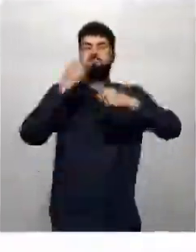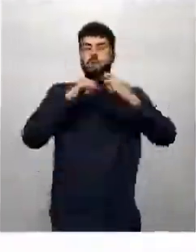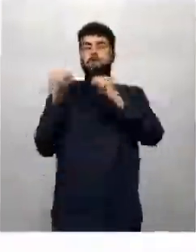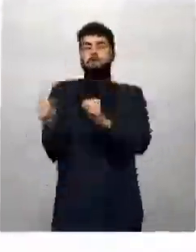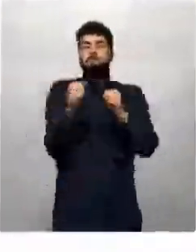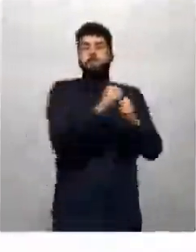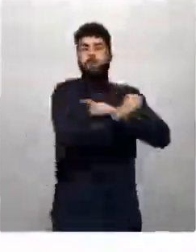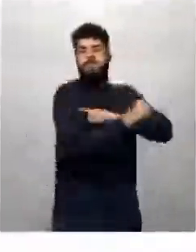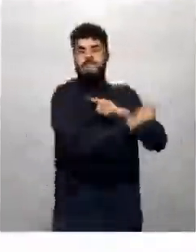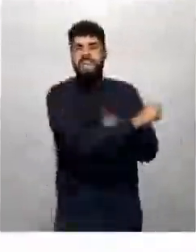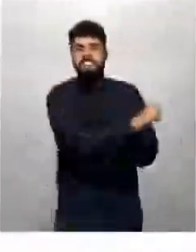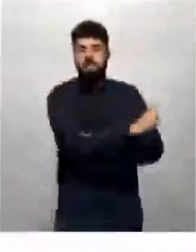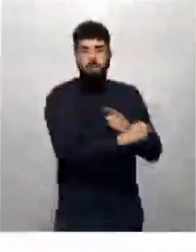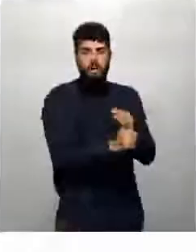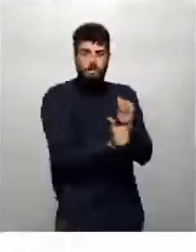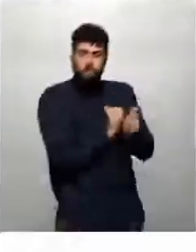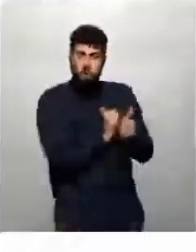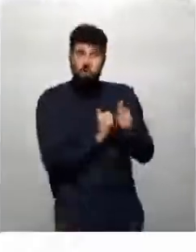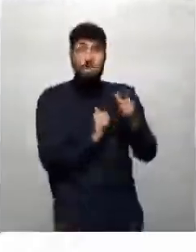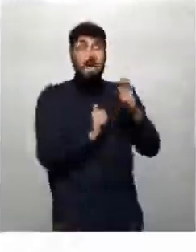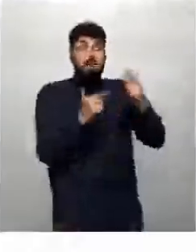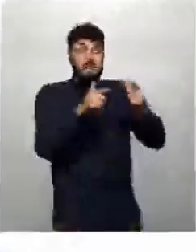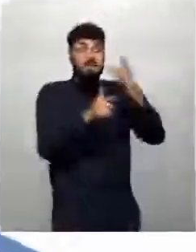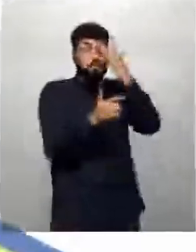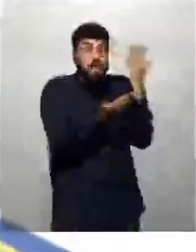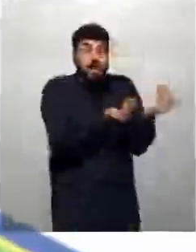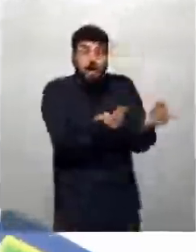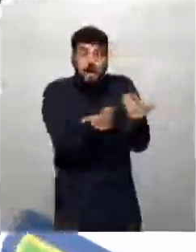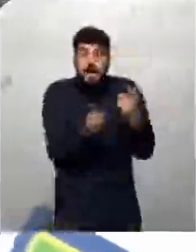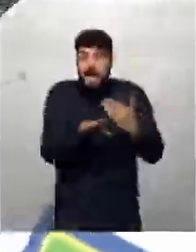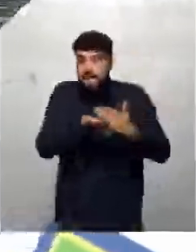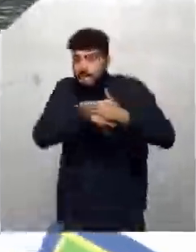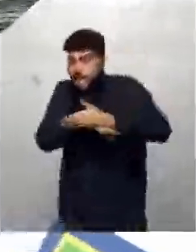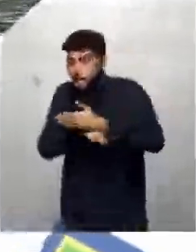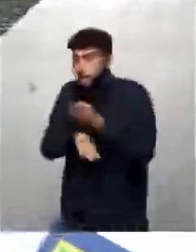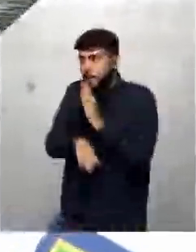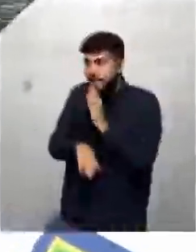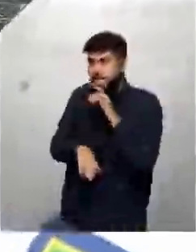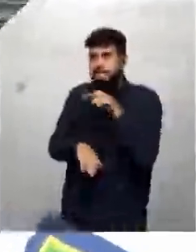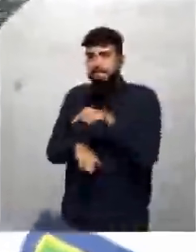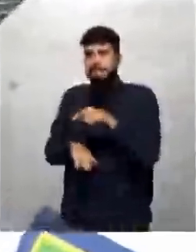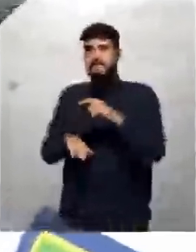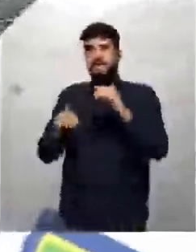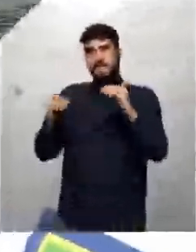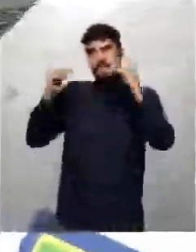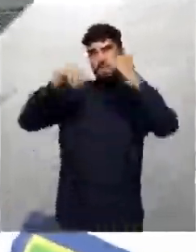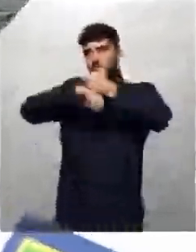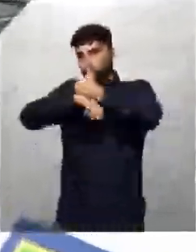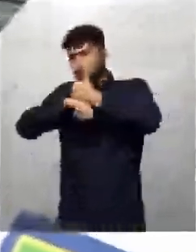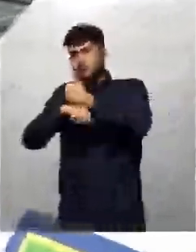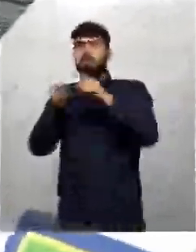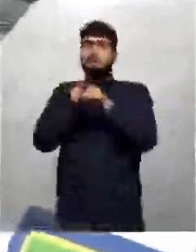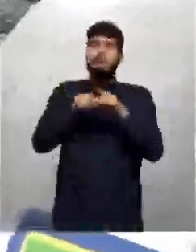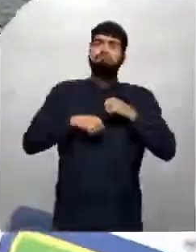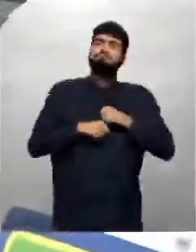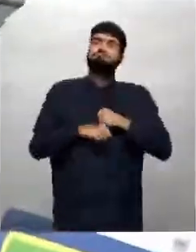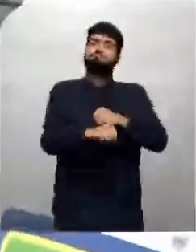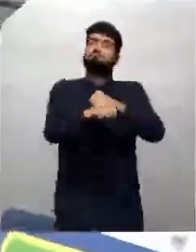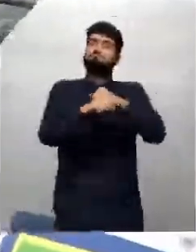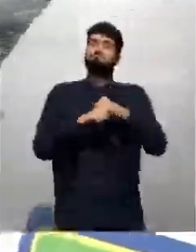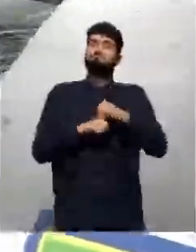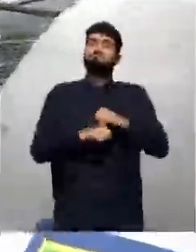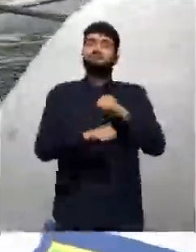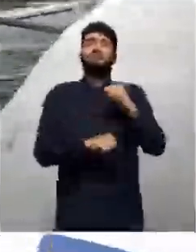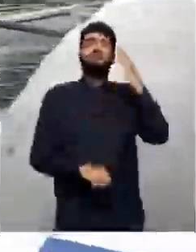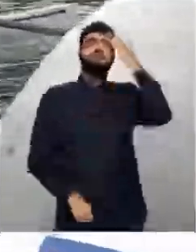e consequentemente trazer mais praticante para conhecer e não só no nível de Elite mas também no nível lazer que